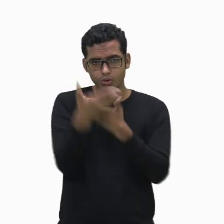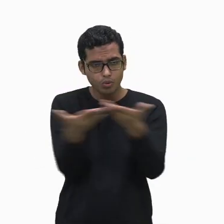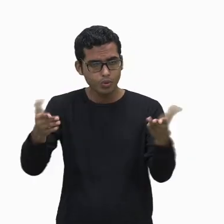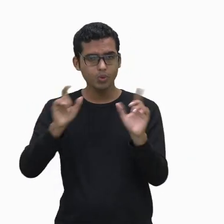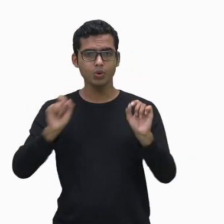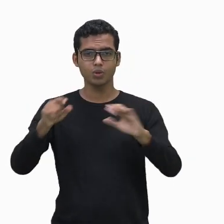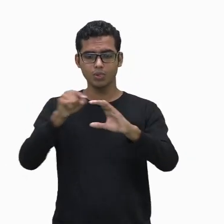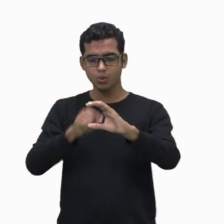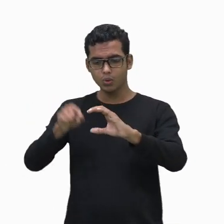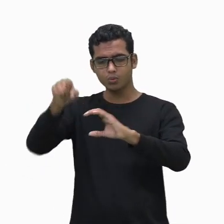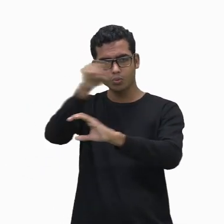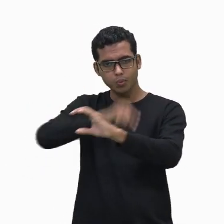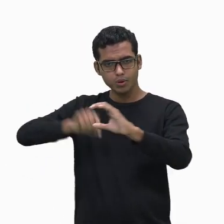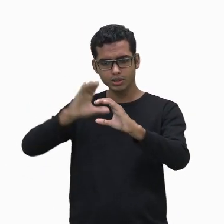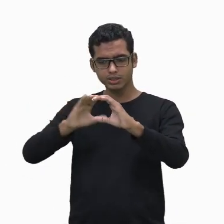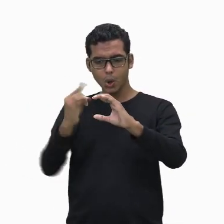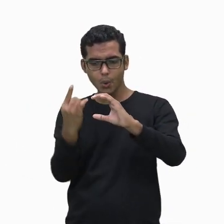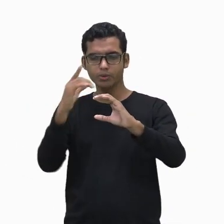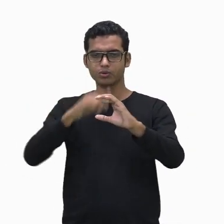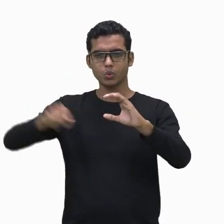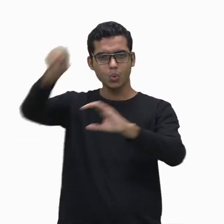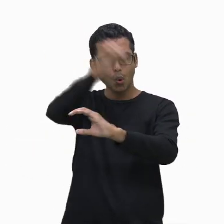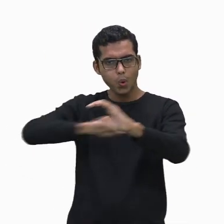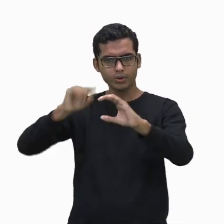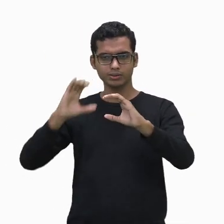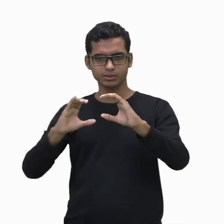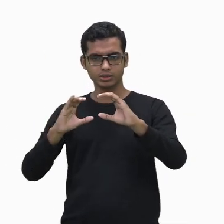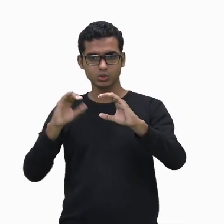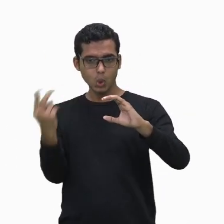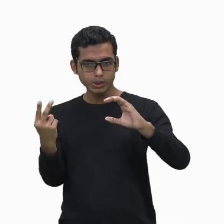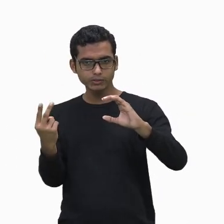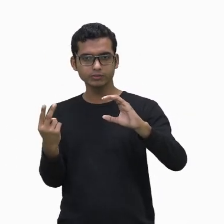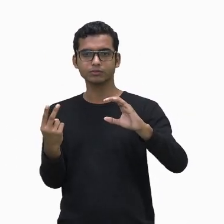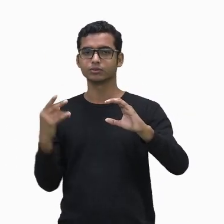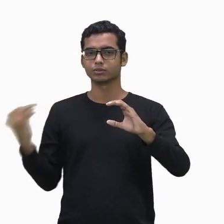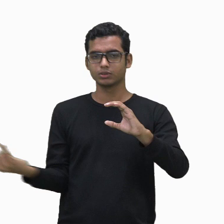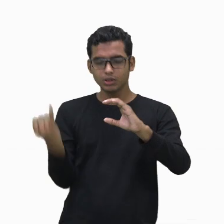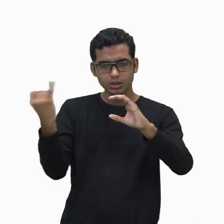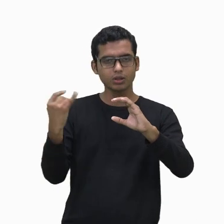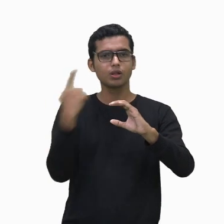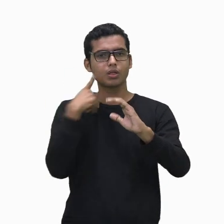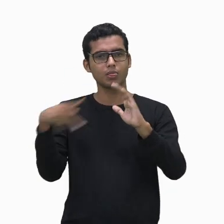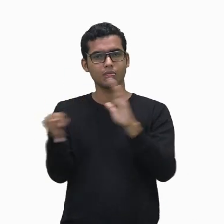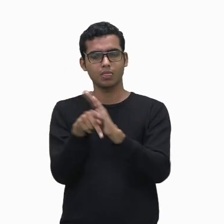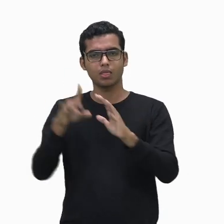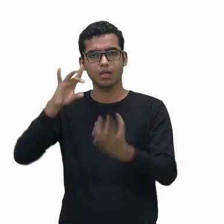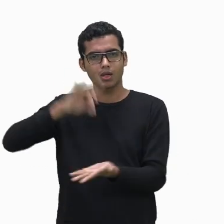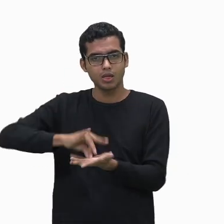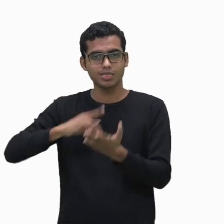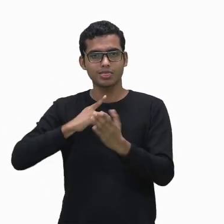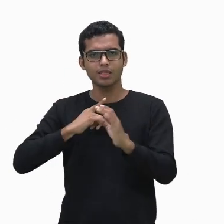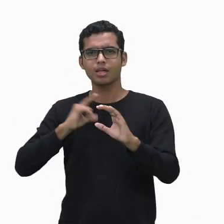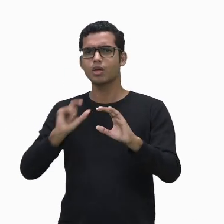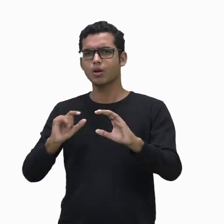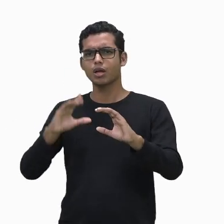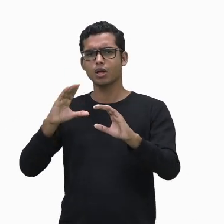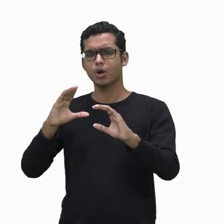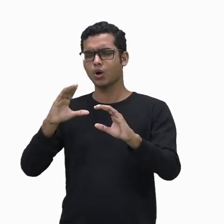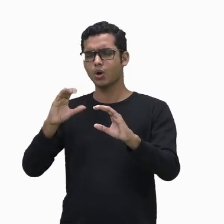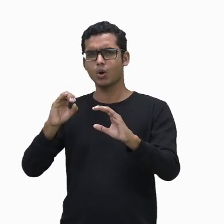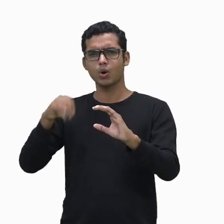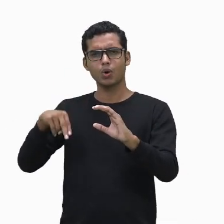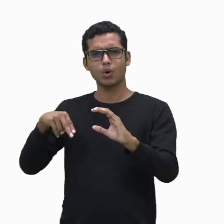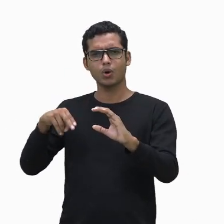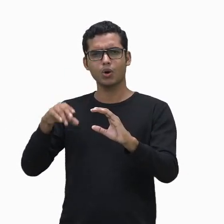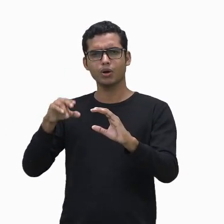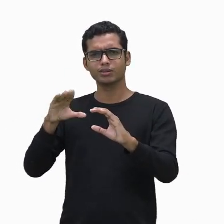dois círculos que compõem aí a coroa circular, elas são duas circunferências concêntricas.